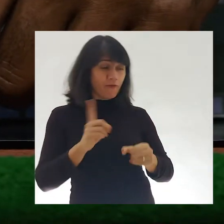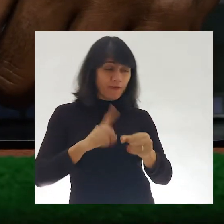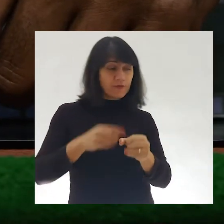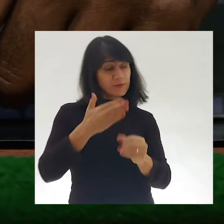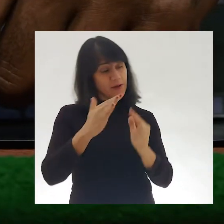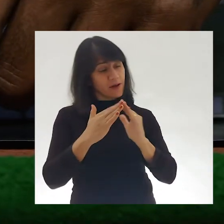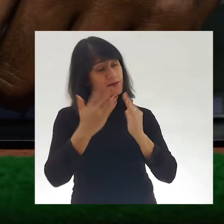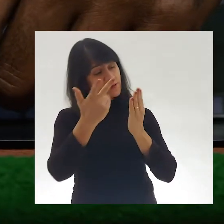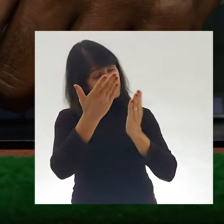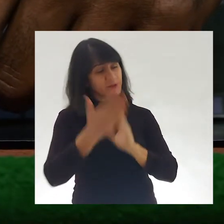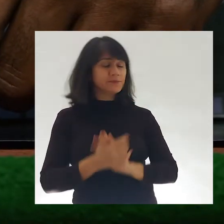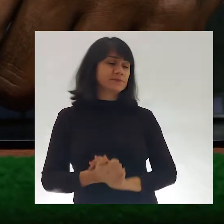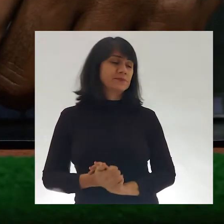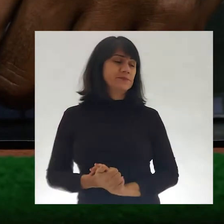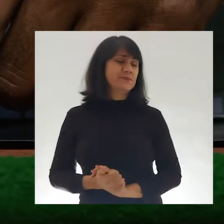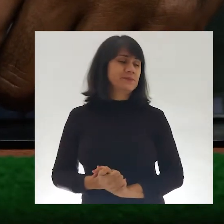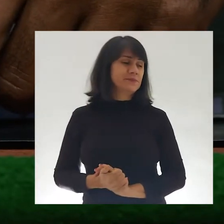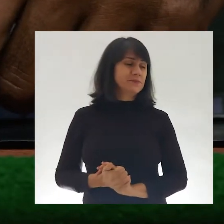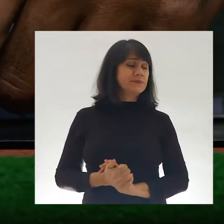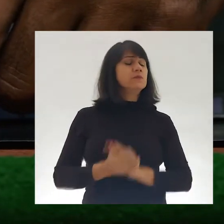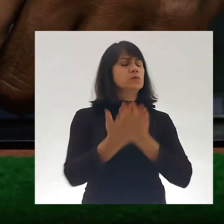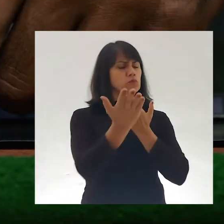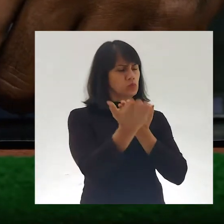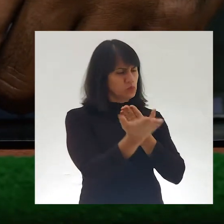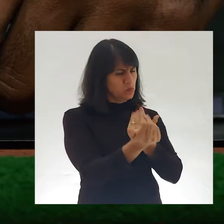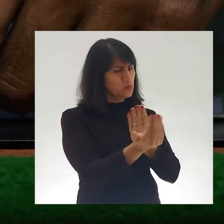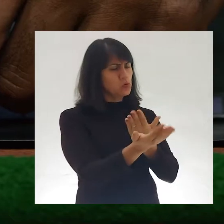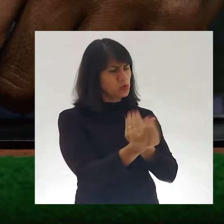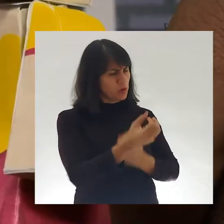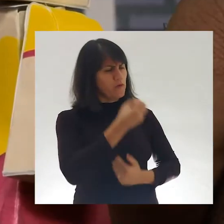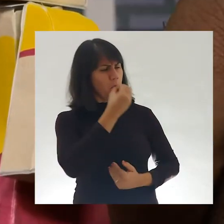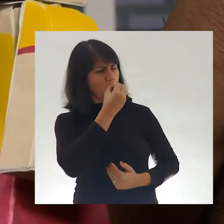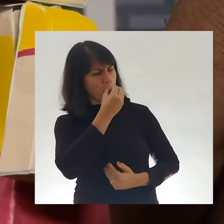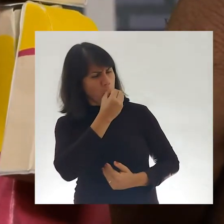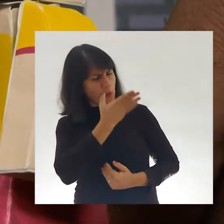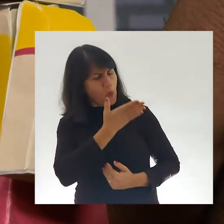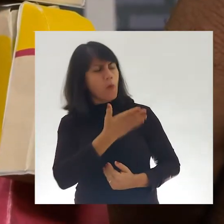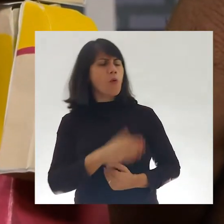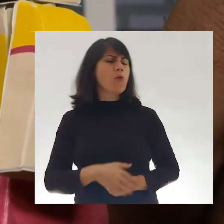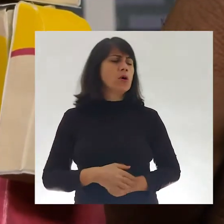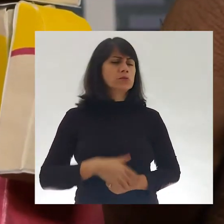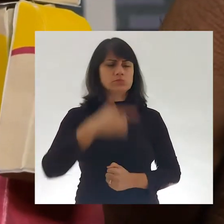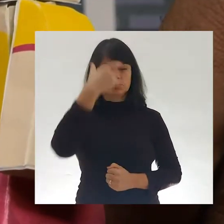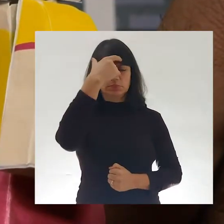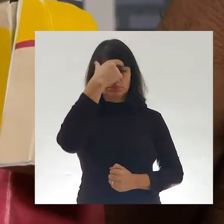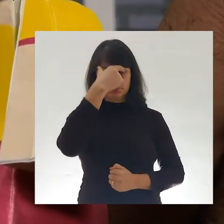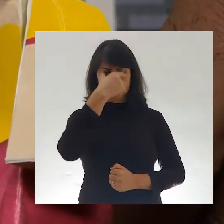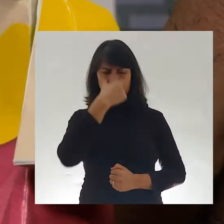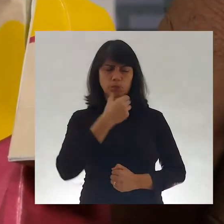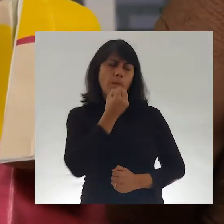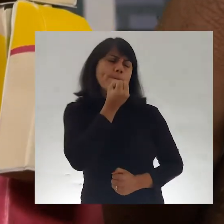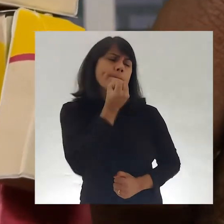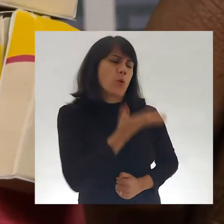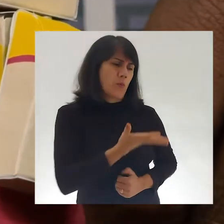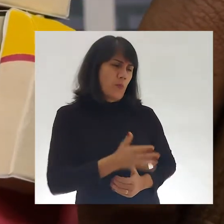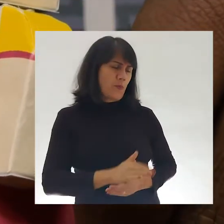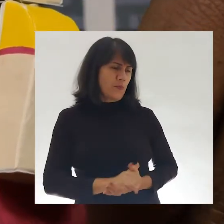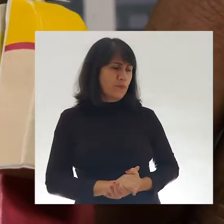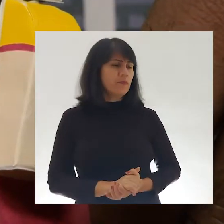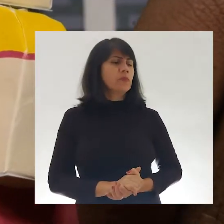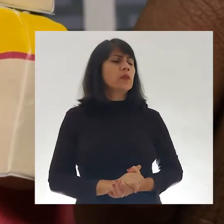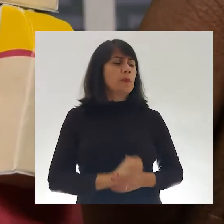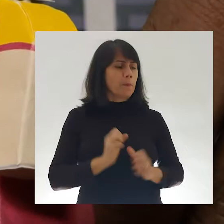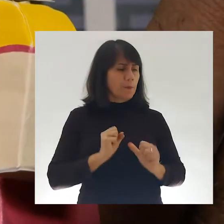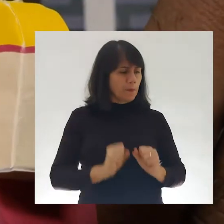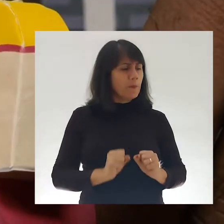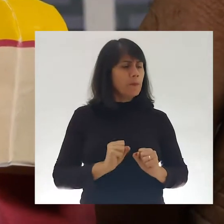casa. É uma jovem muito boa e generosa, Beatriz. E por me servires